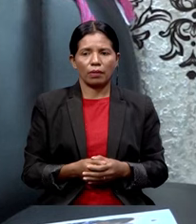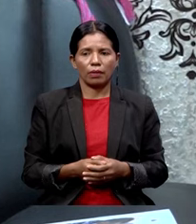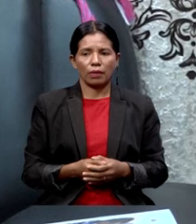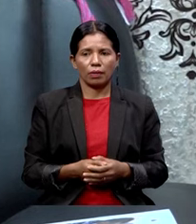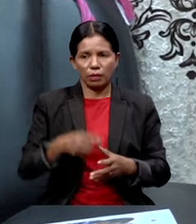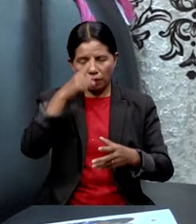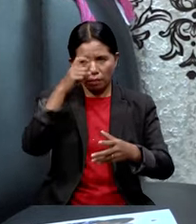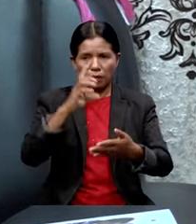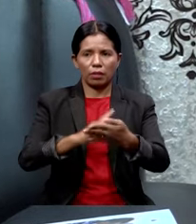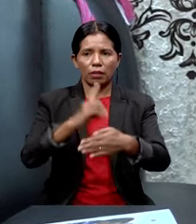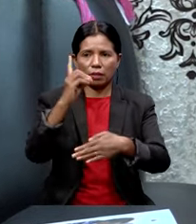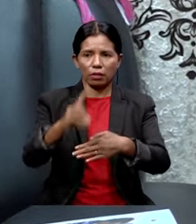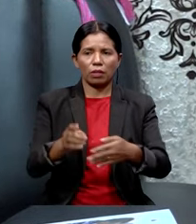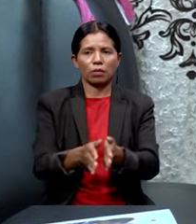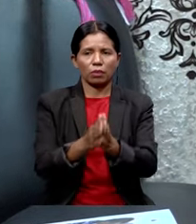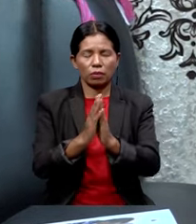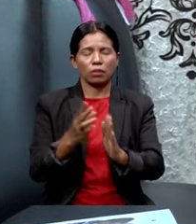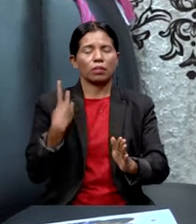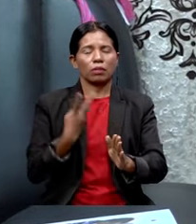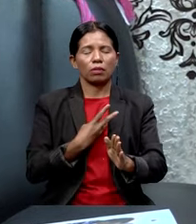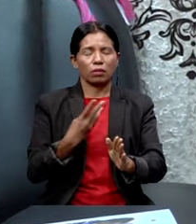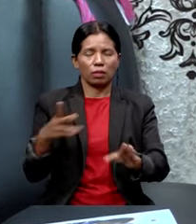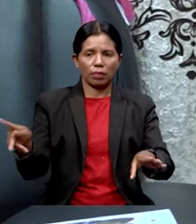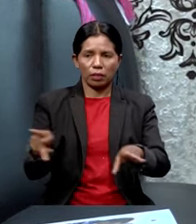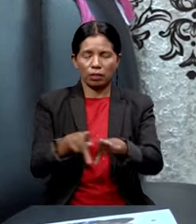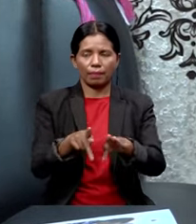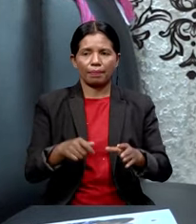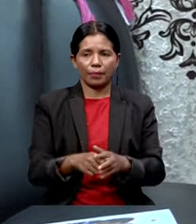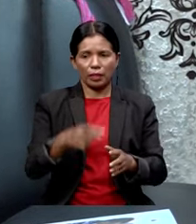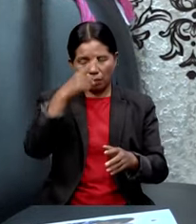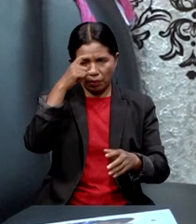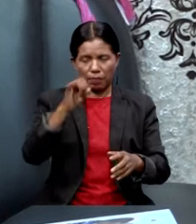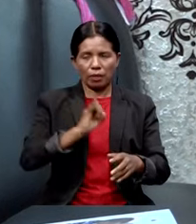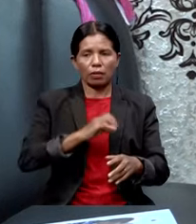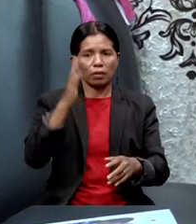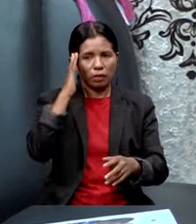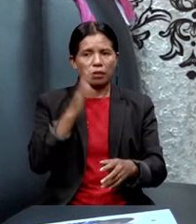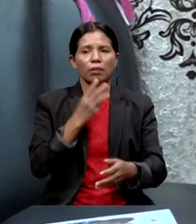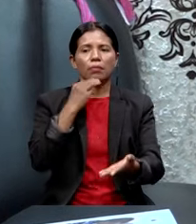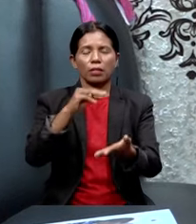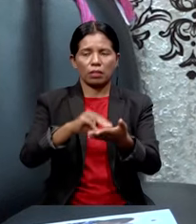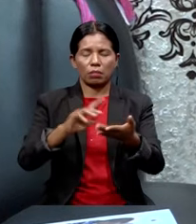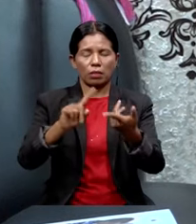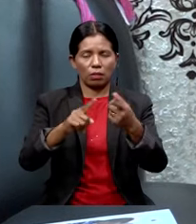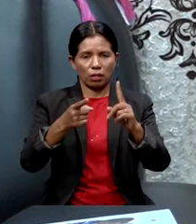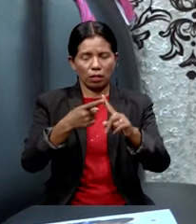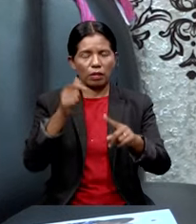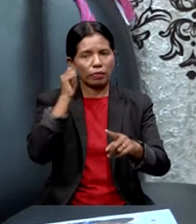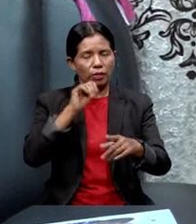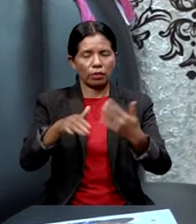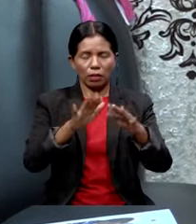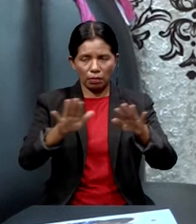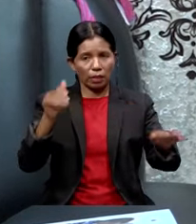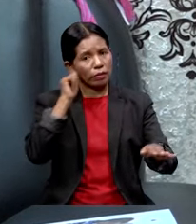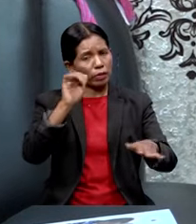tamba desenvolvimento ne requer ita hotu ne participação. Tamba ne ma kaonen mensagem ba feto maluk sira, labarik feto sira